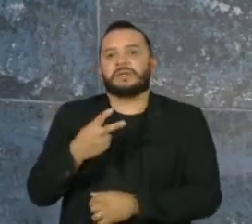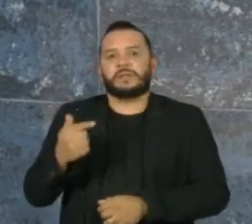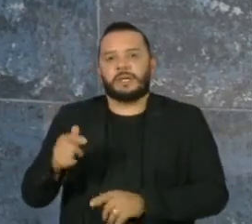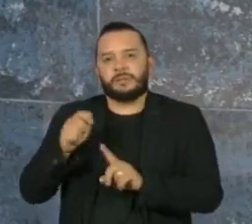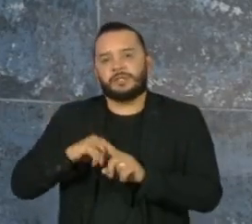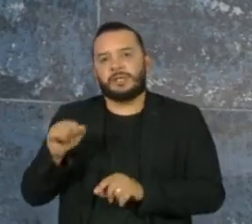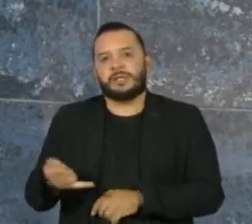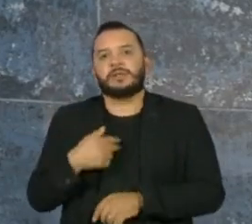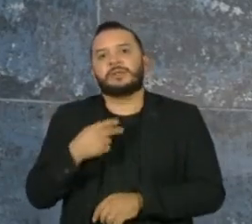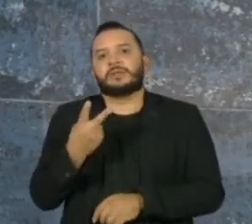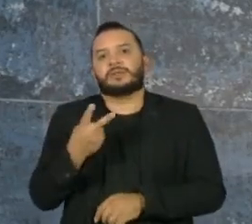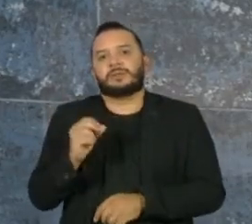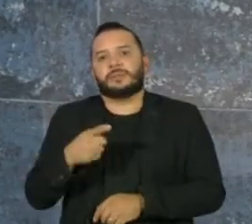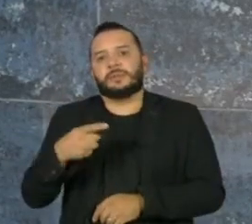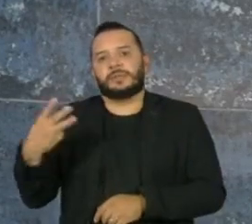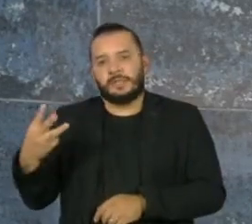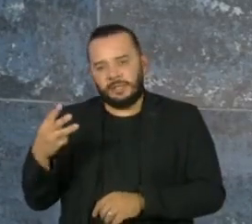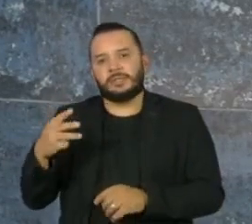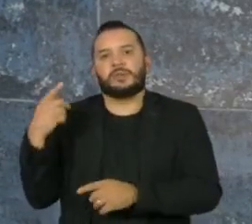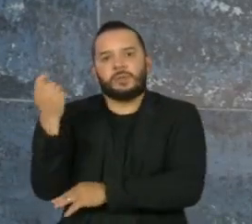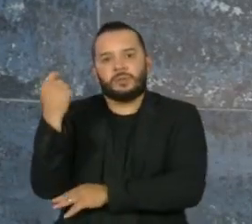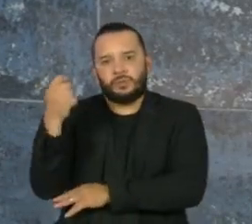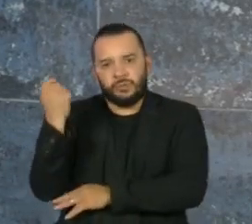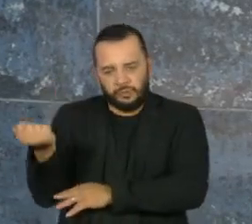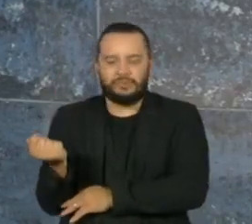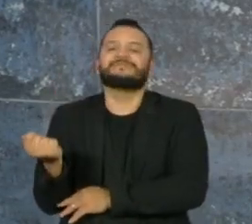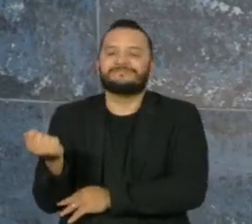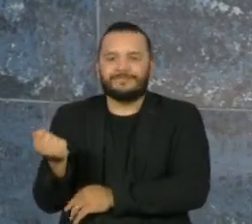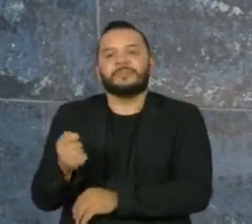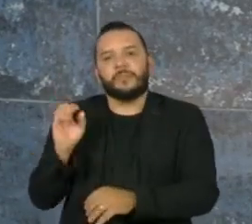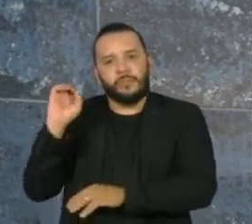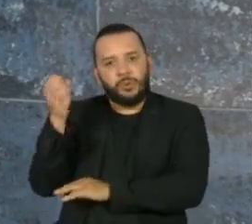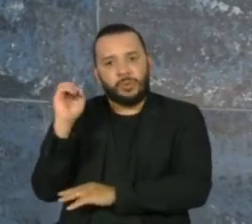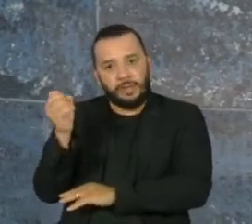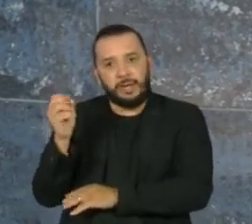no Rio Grande do Sul. De Porto Alegre, para o Jornal da Tarde, Alexandre Paz.